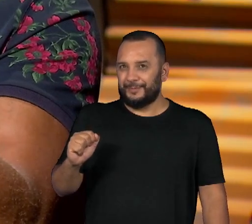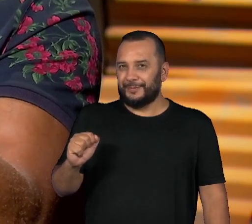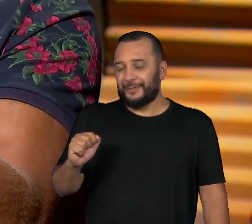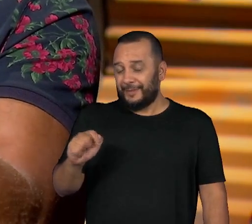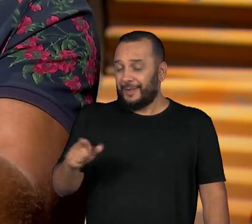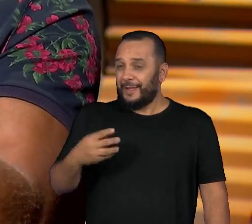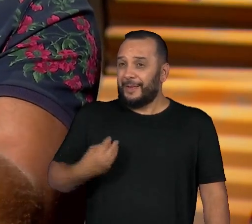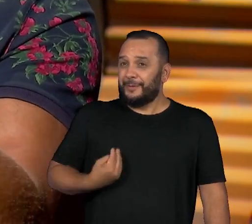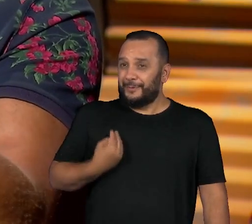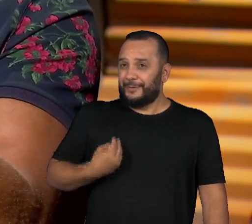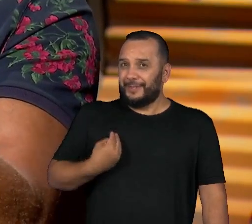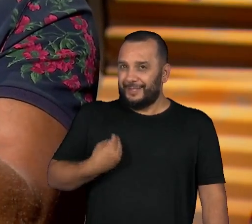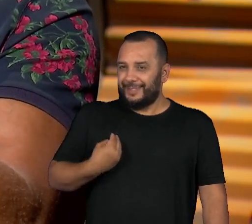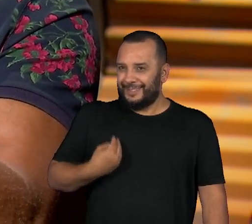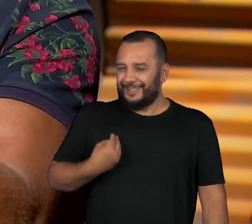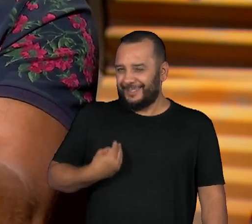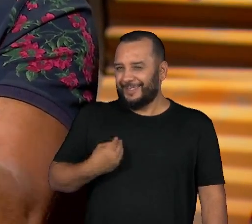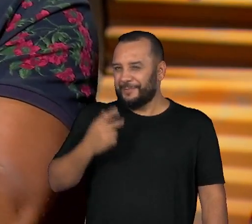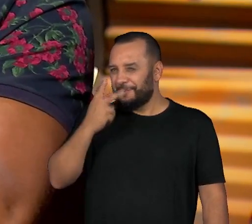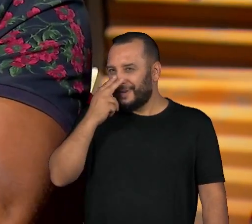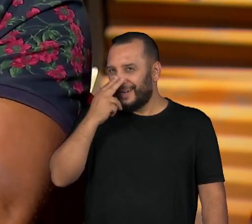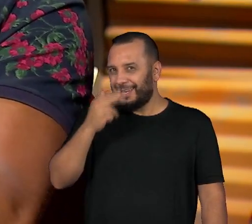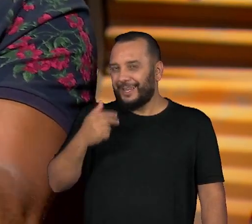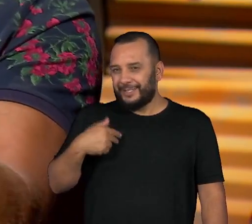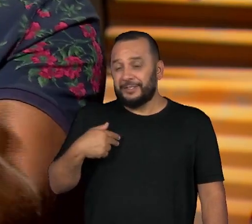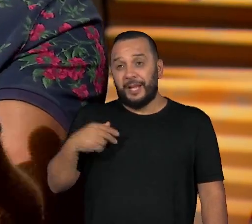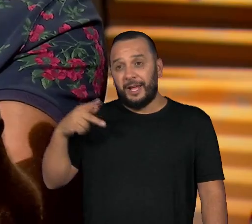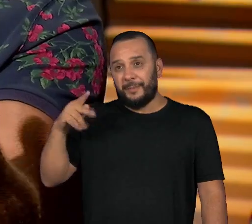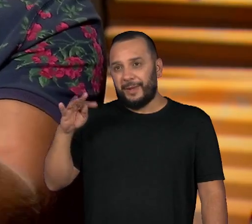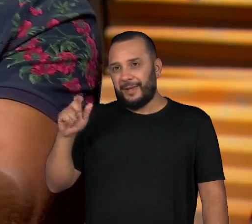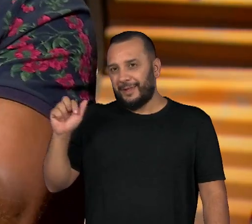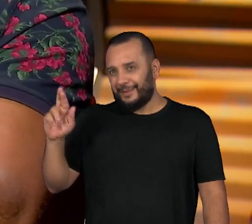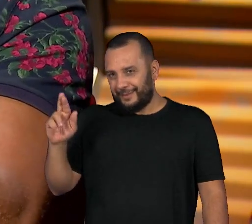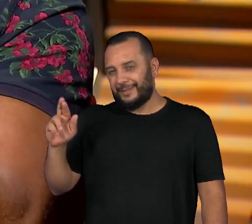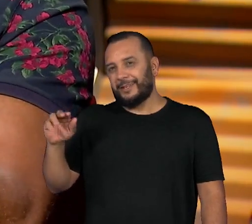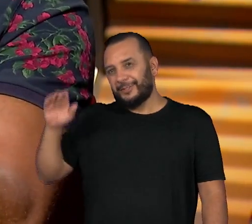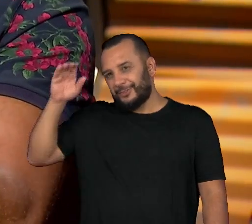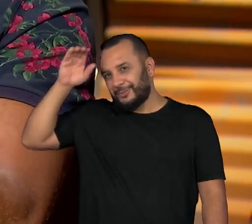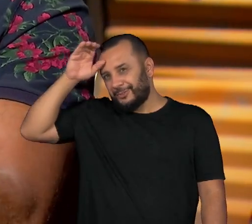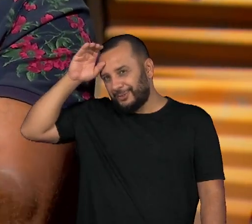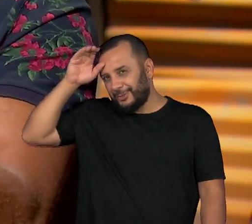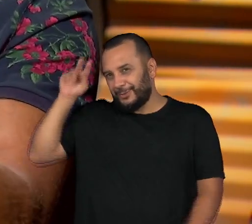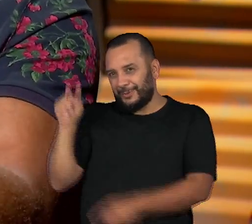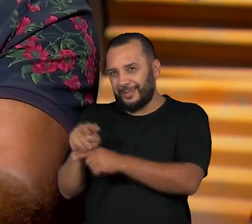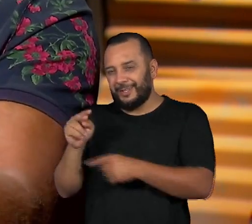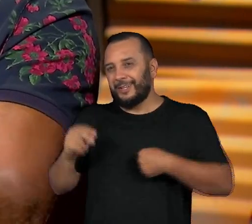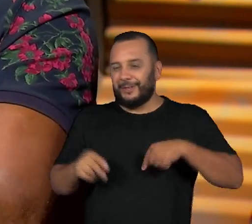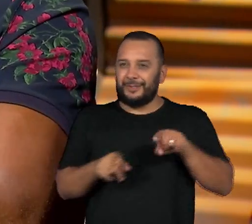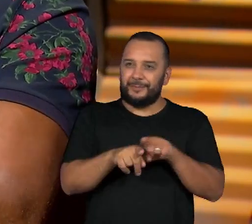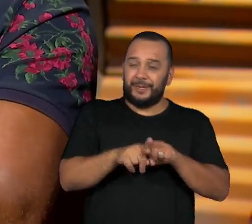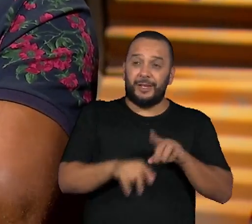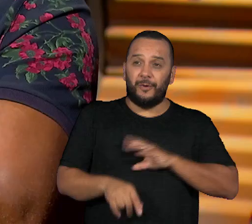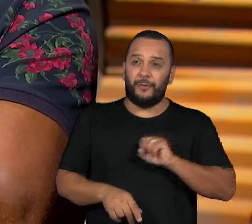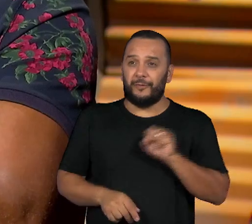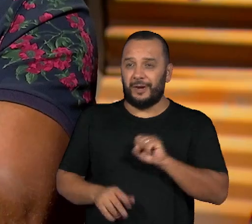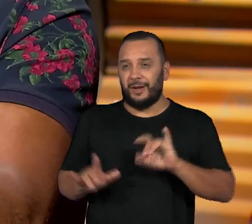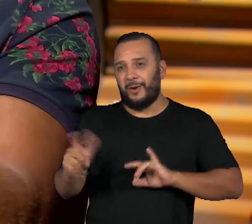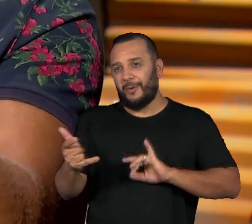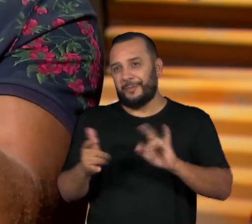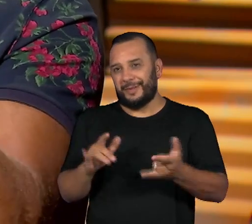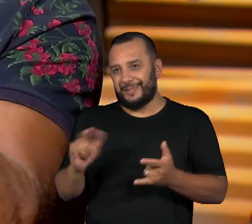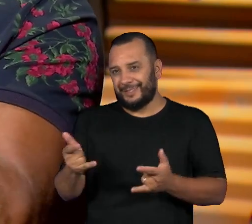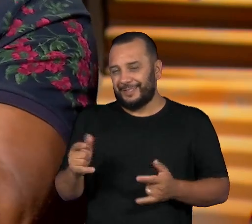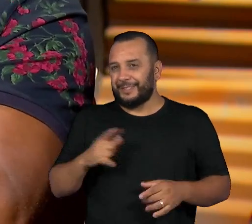das vidas se encontram, né? O Peter Parker foi criado pelos tios, eu também. Sempre fui fã do Homem-Aranha. E tem